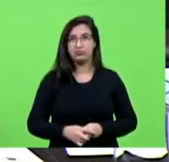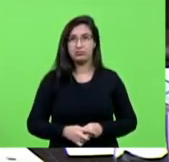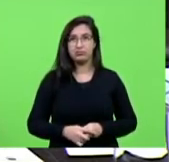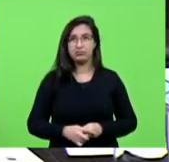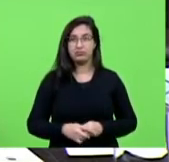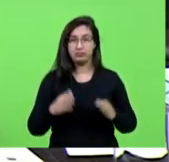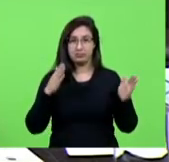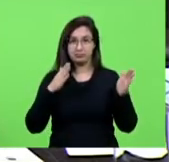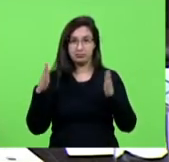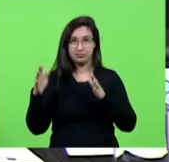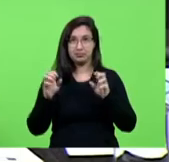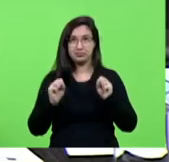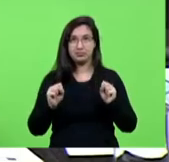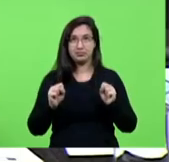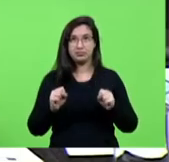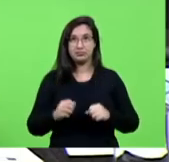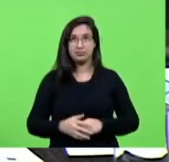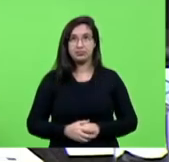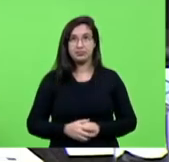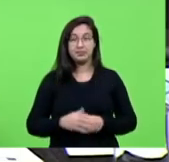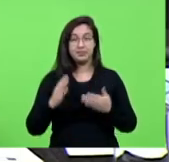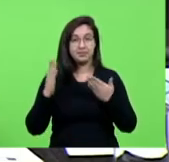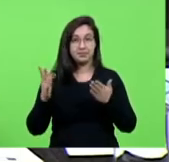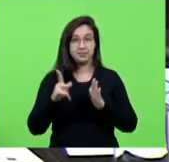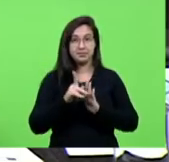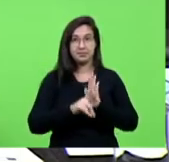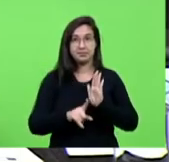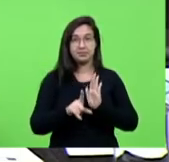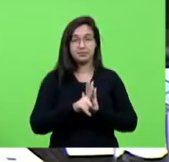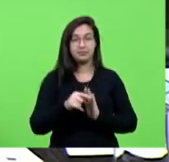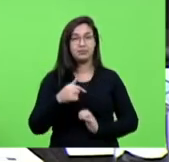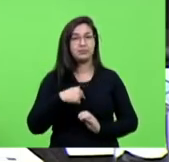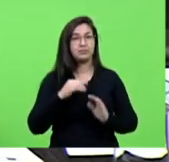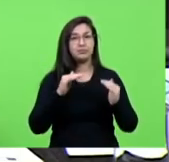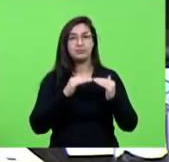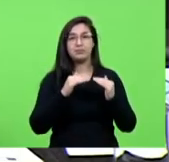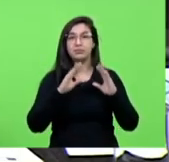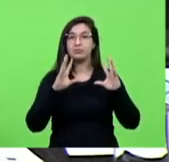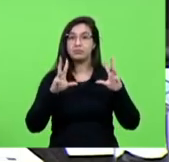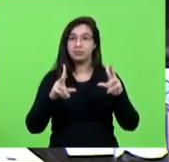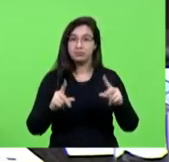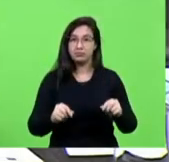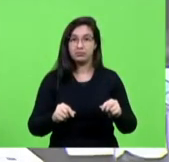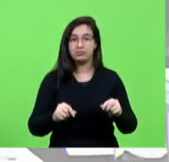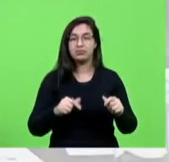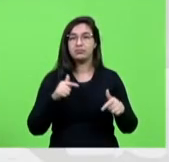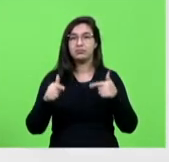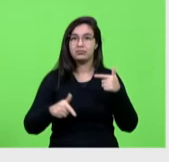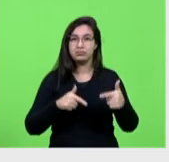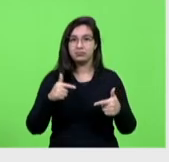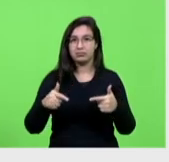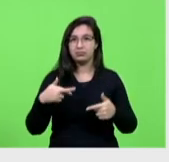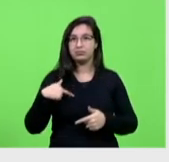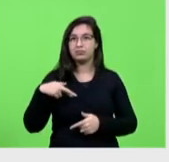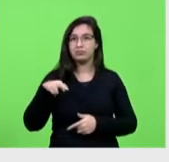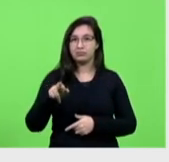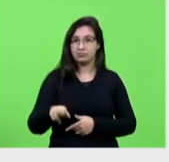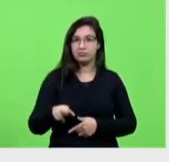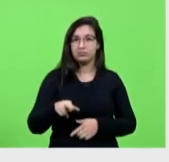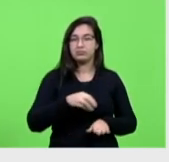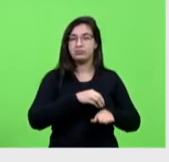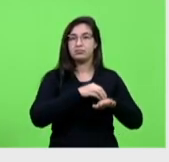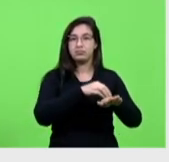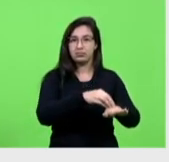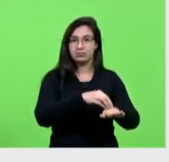Pode passar. Ali, o PL, que eu concordo com todos, atividades religiosas, transporte coletivo